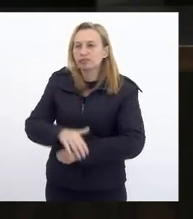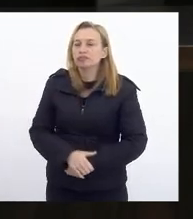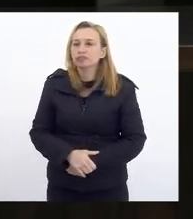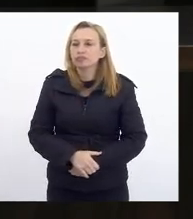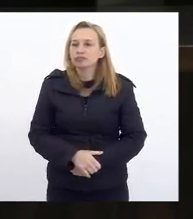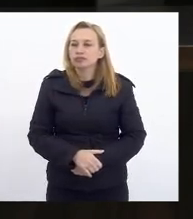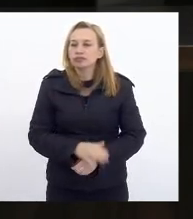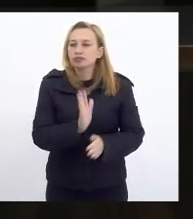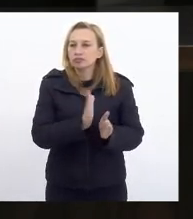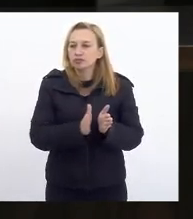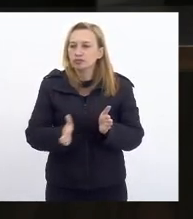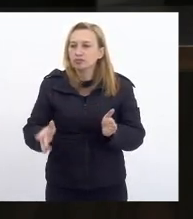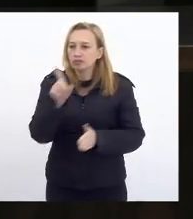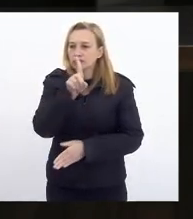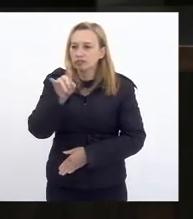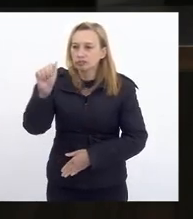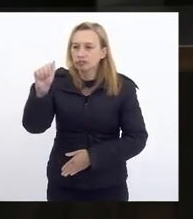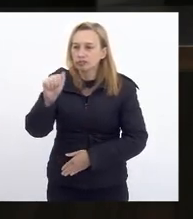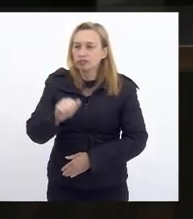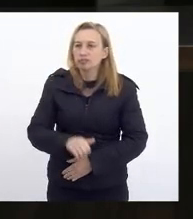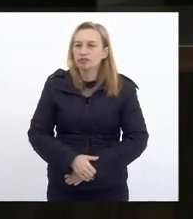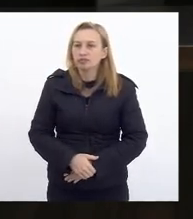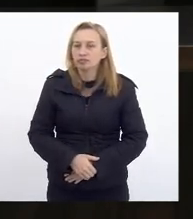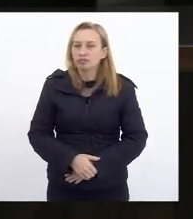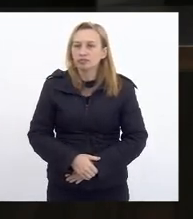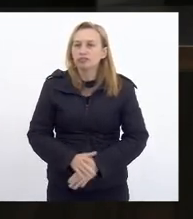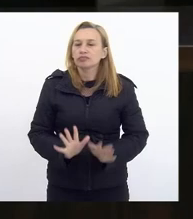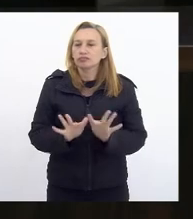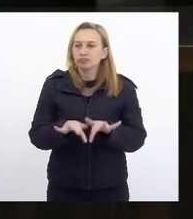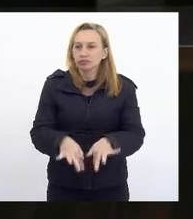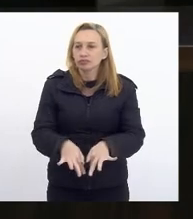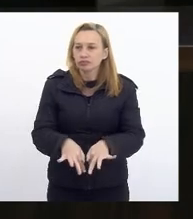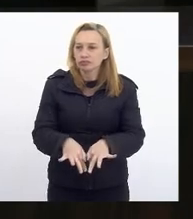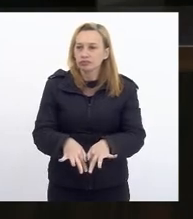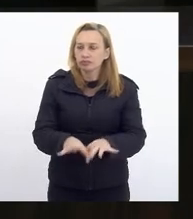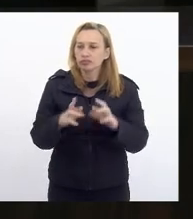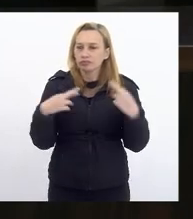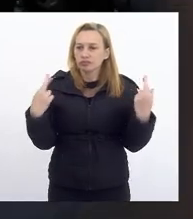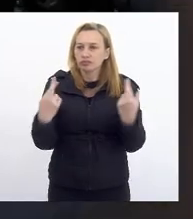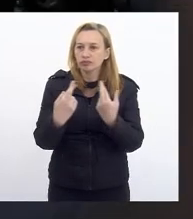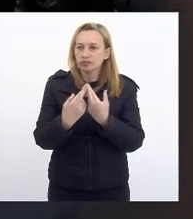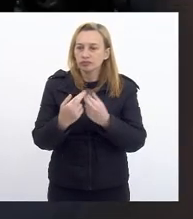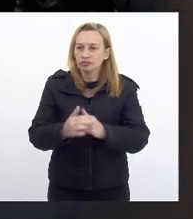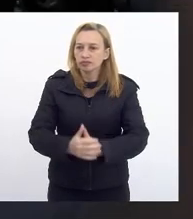com a ordem do dia. Está suspensa a sessão.